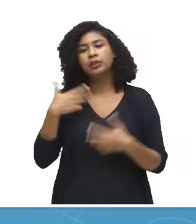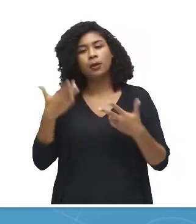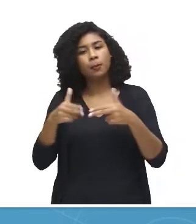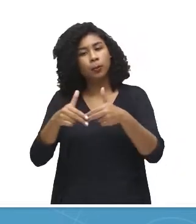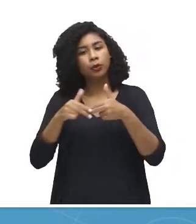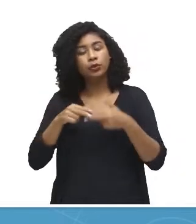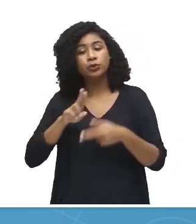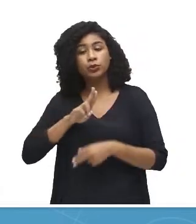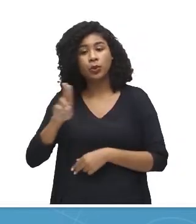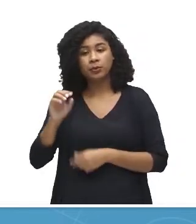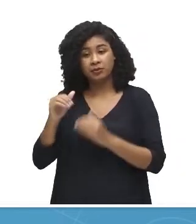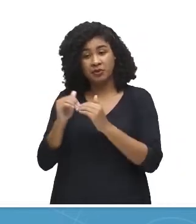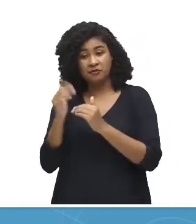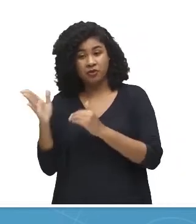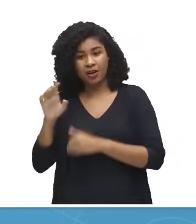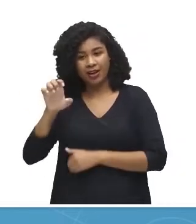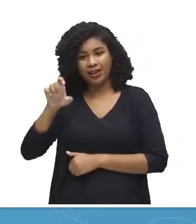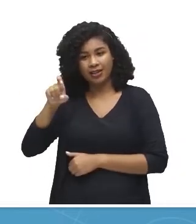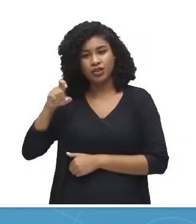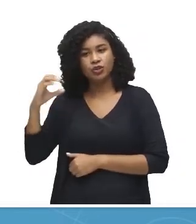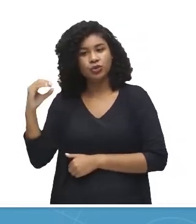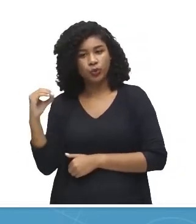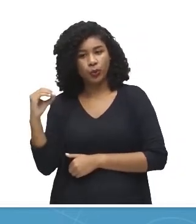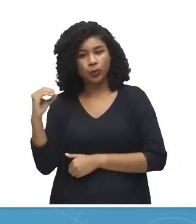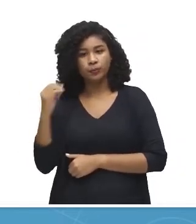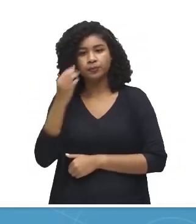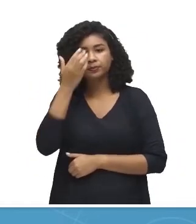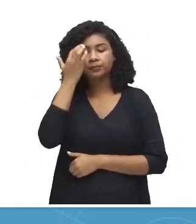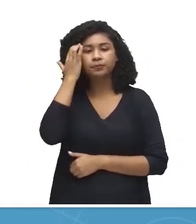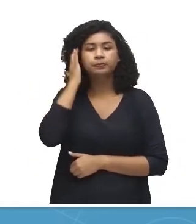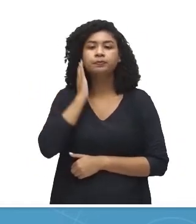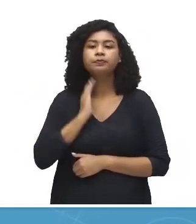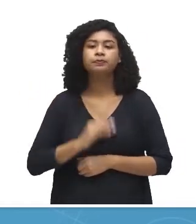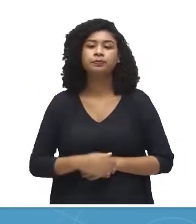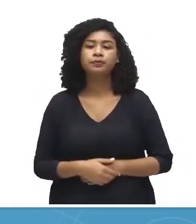certo? Então, a gente tem esses dois exemplos.